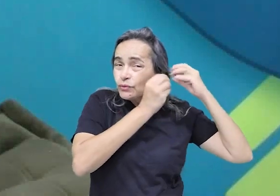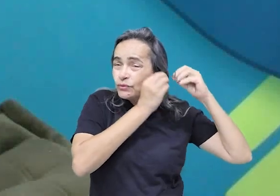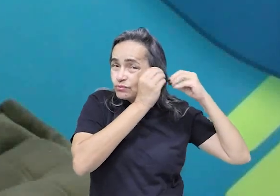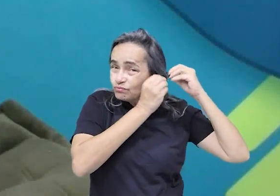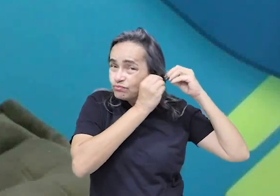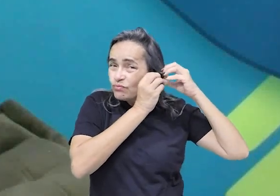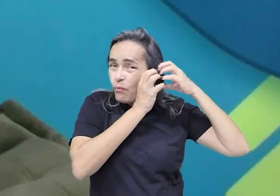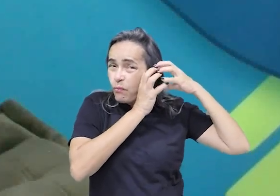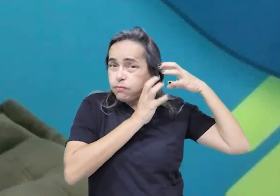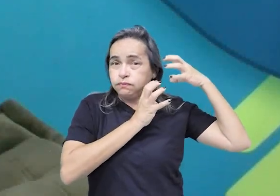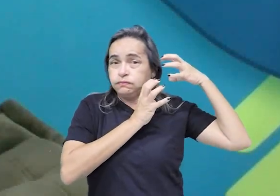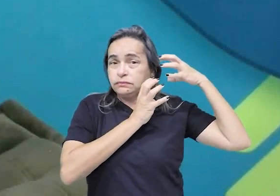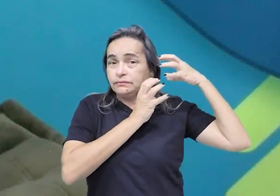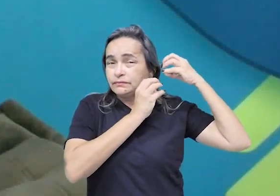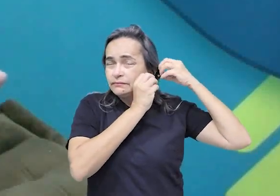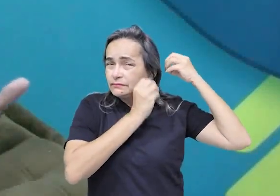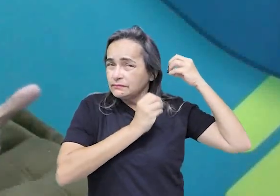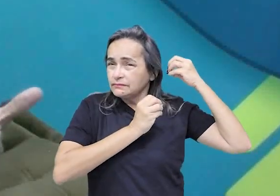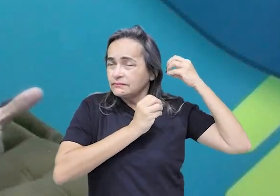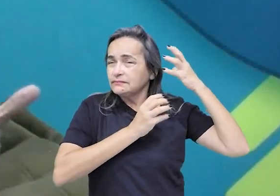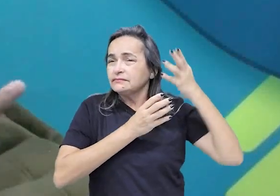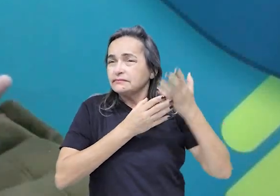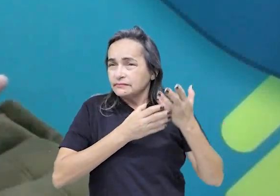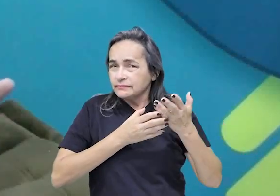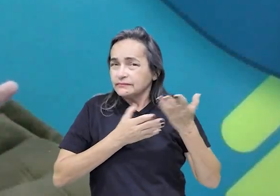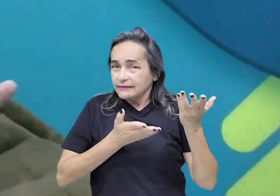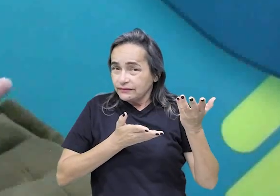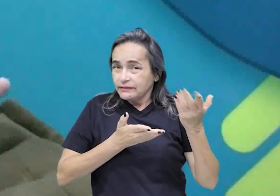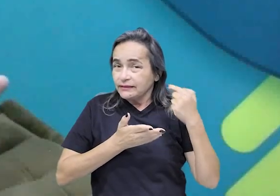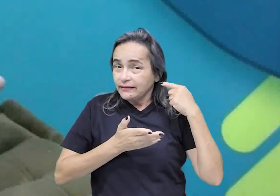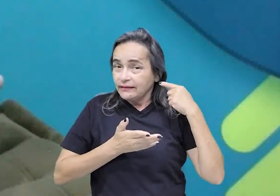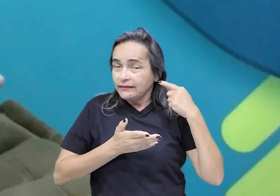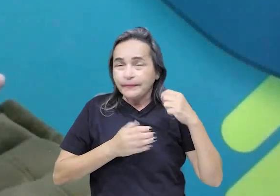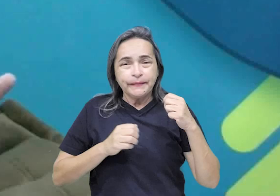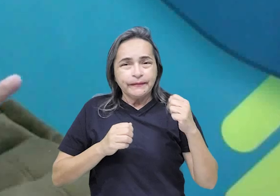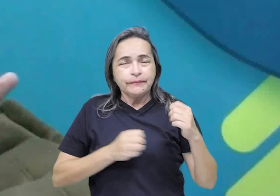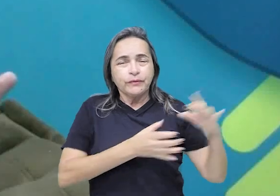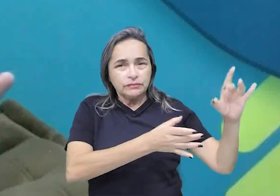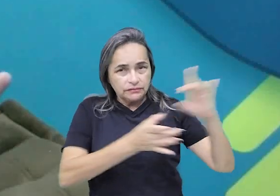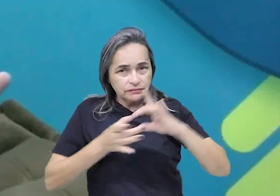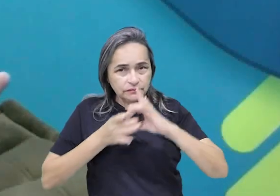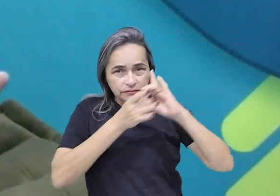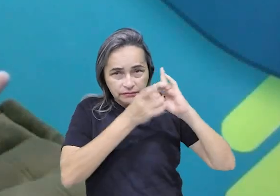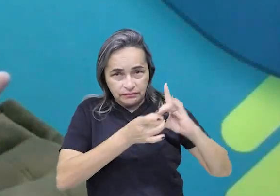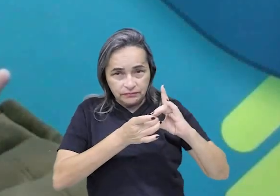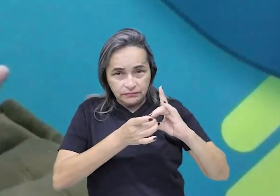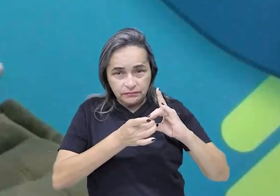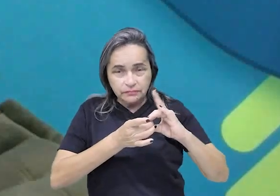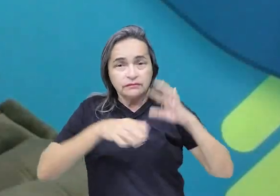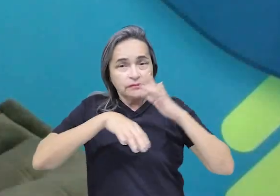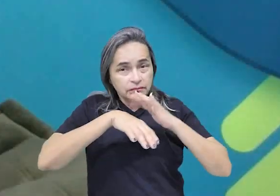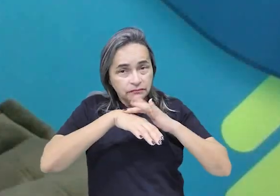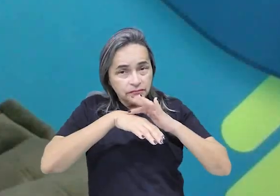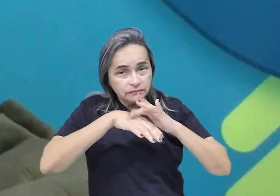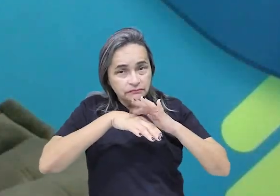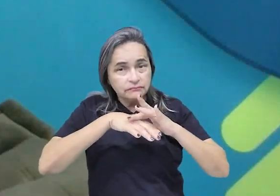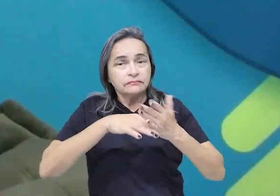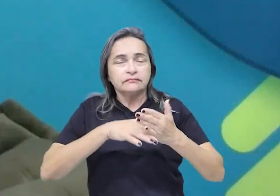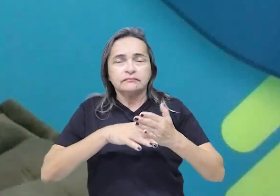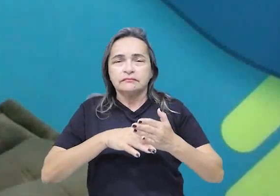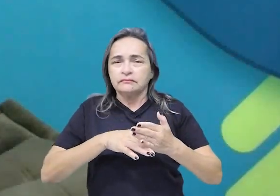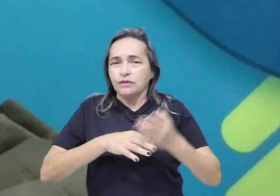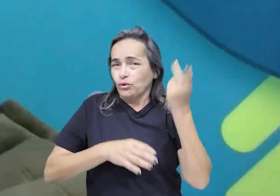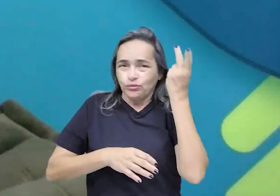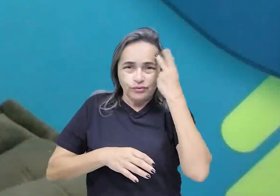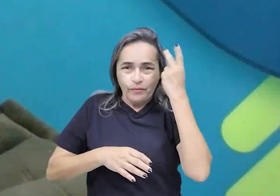campo mesmo de algo que adoeceu, né? Que não é mais normal. Aí essa pessoa, ela precisa ter